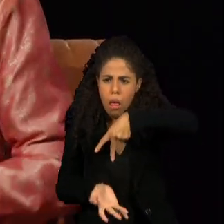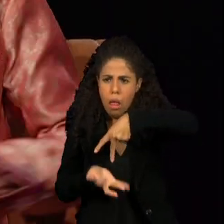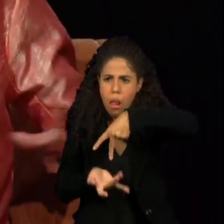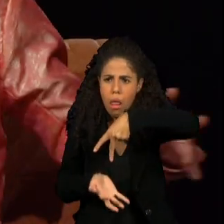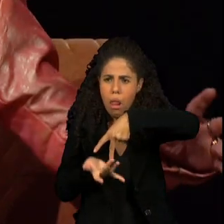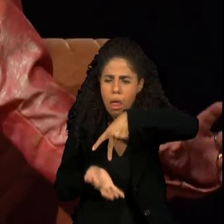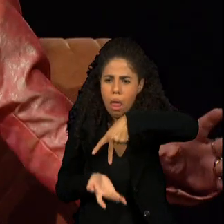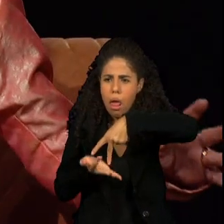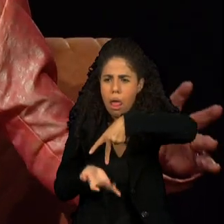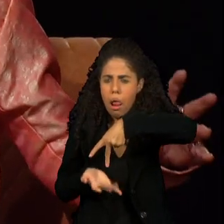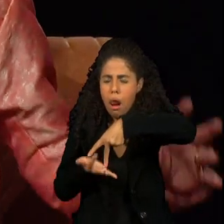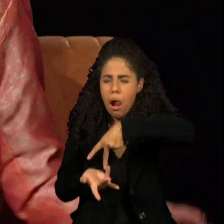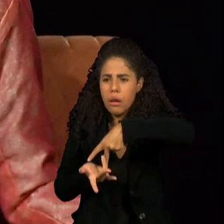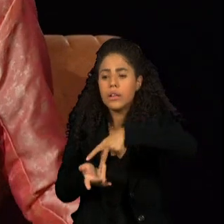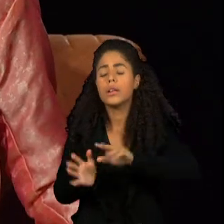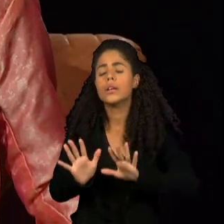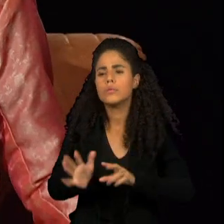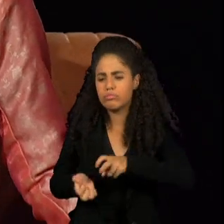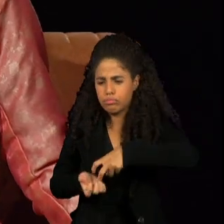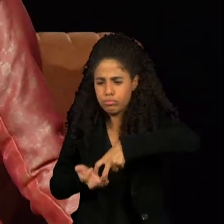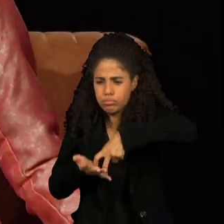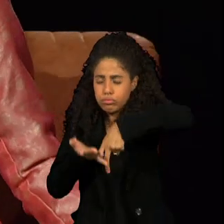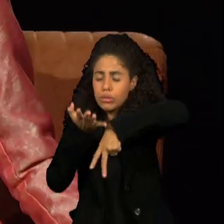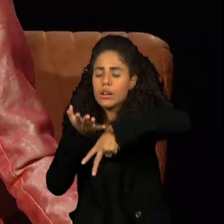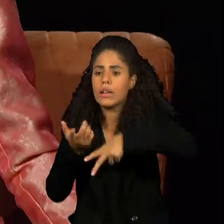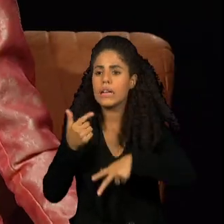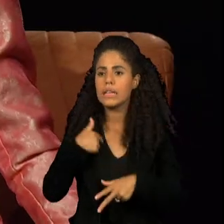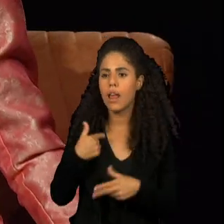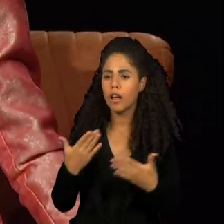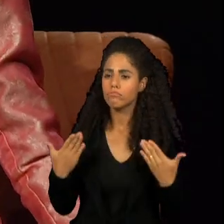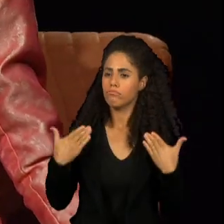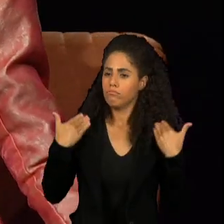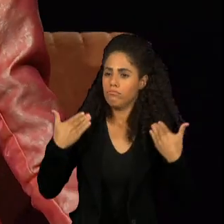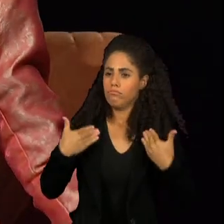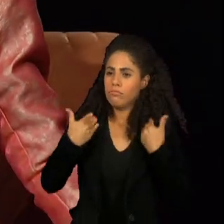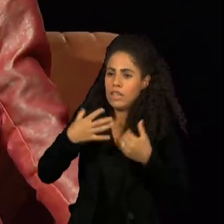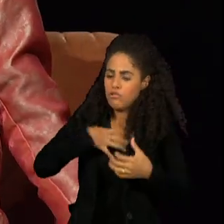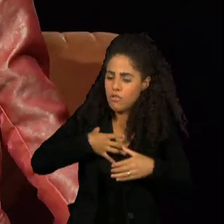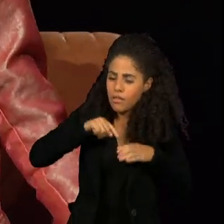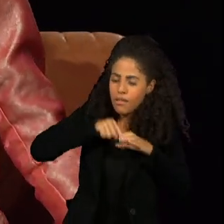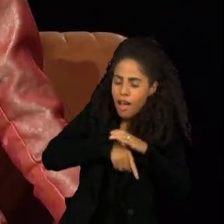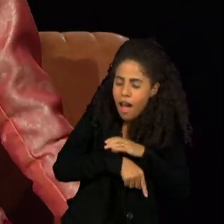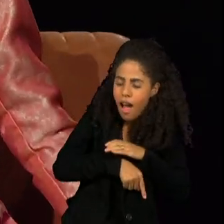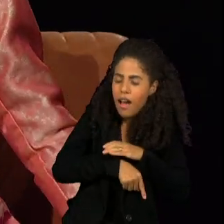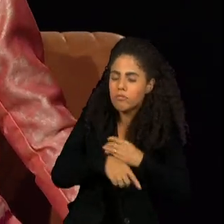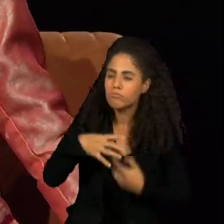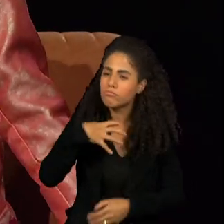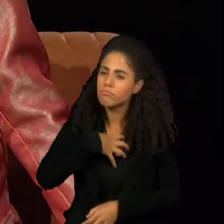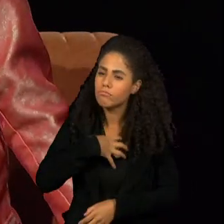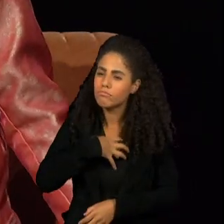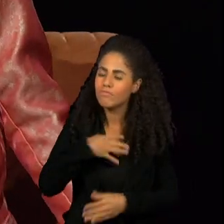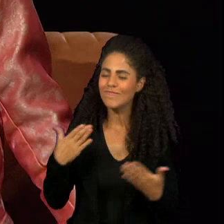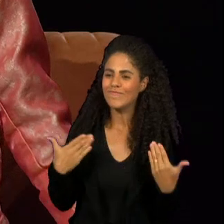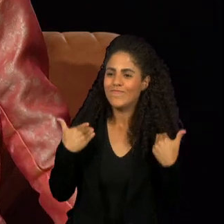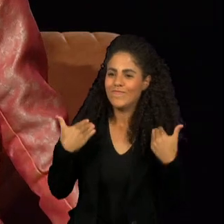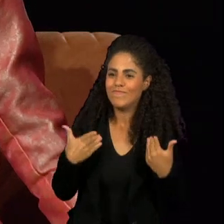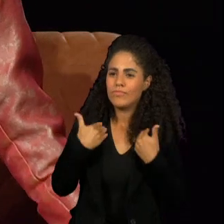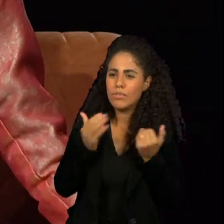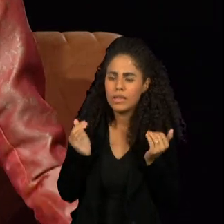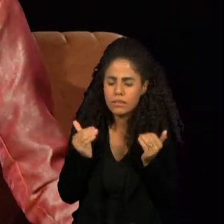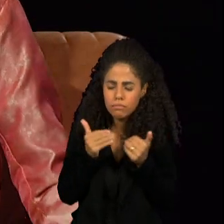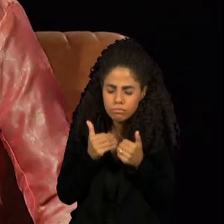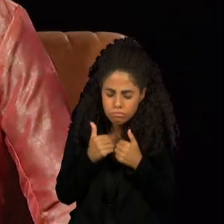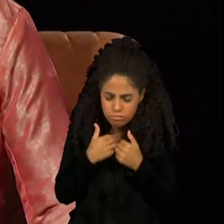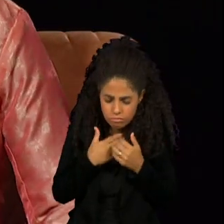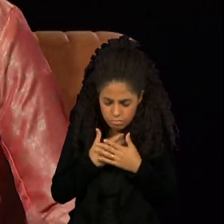Não tinha como espalhar. Agora, ela tinha uma alegria interior, mas tudo muito para dentro, né? É isso que